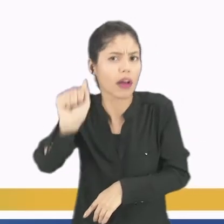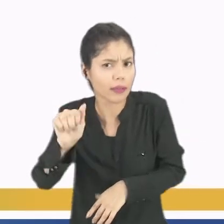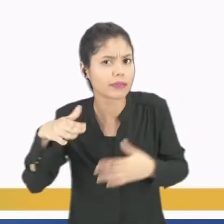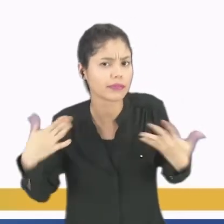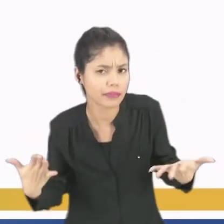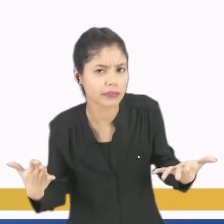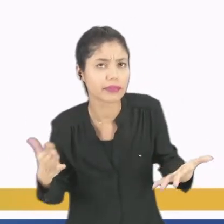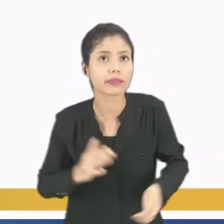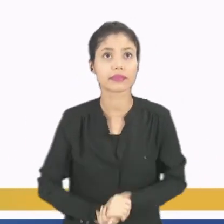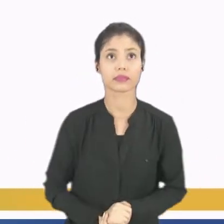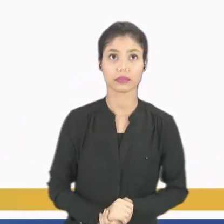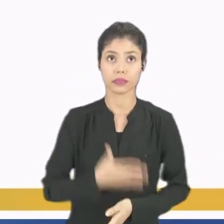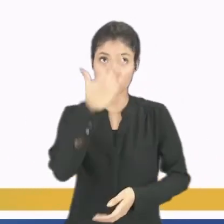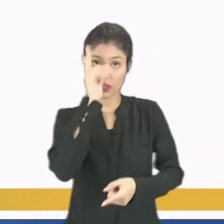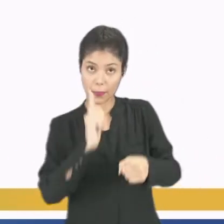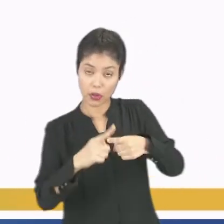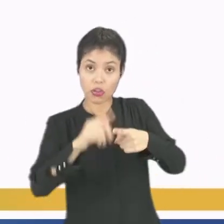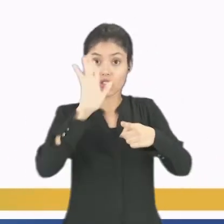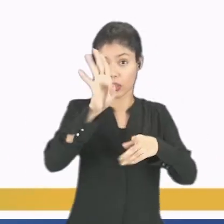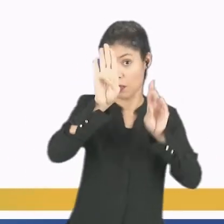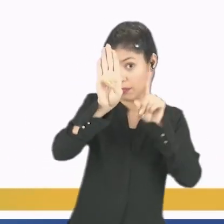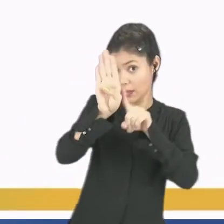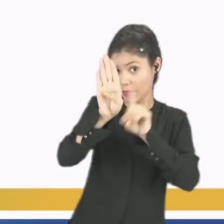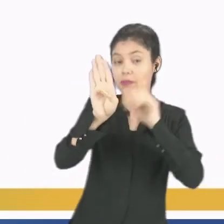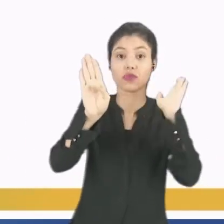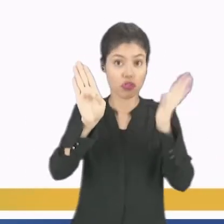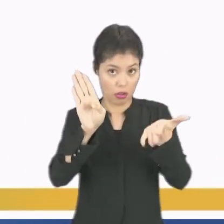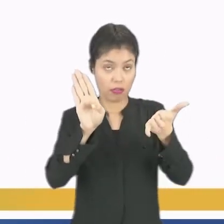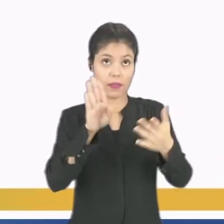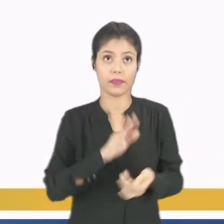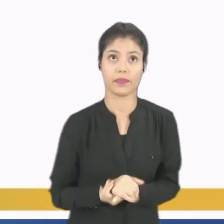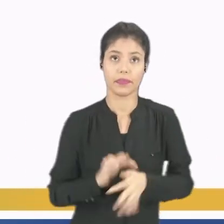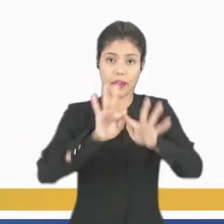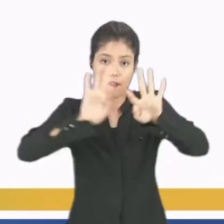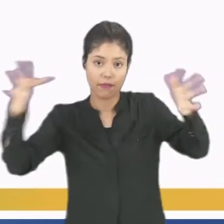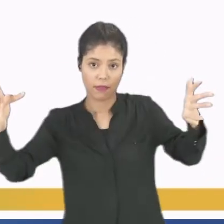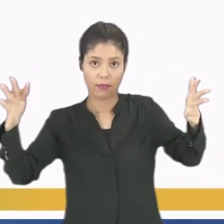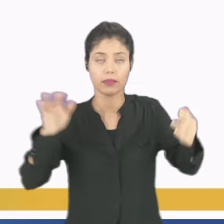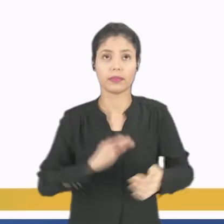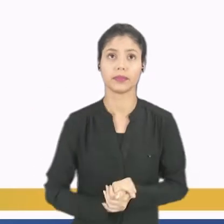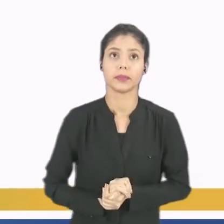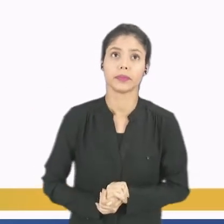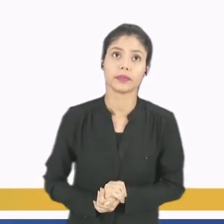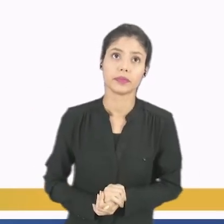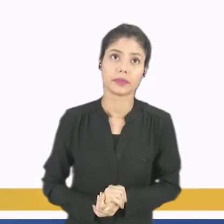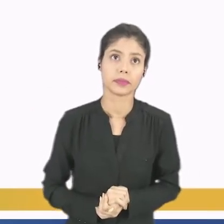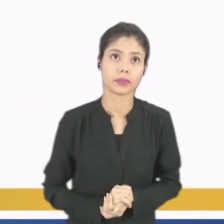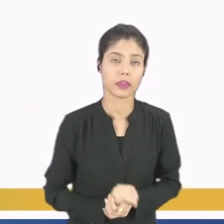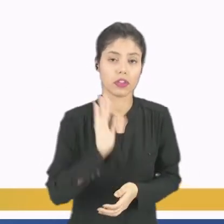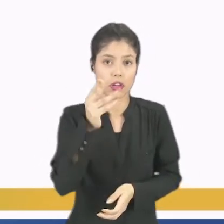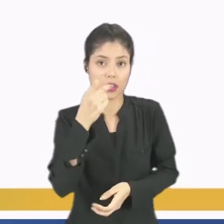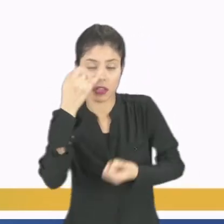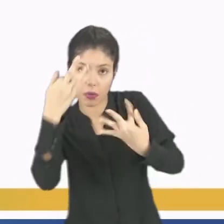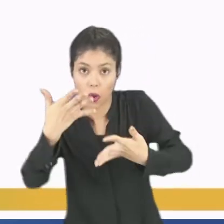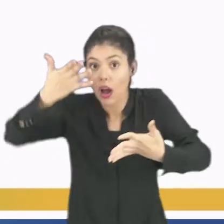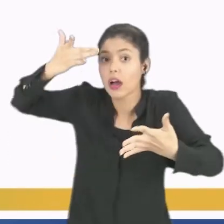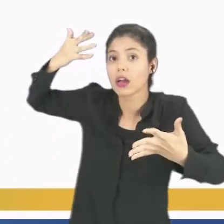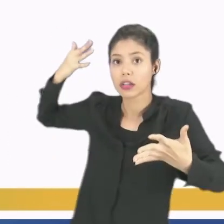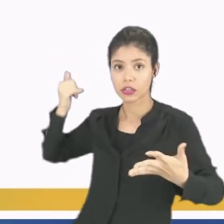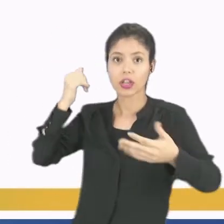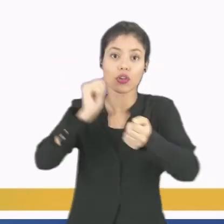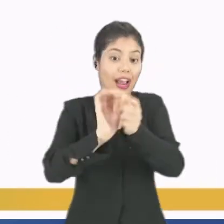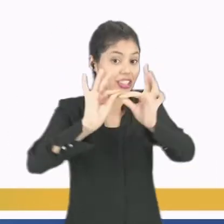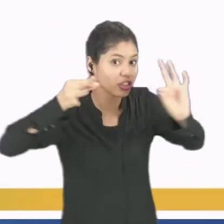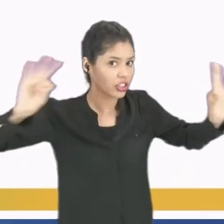exatamente do YA, porque eu tenho o ponto B. Essa é a fórmula, tá? Que a gente já comentou antes. Só que